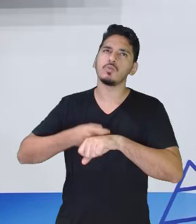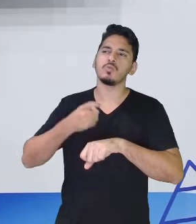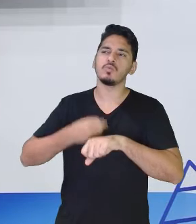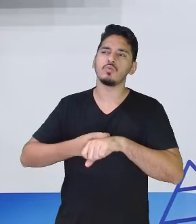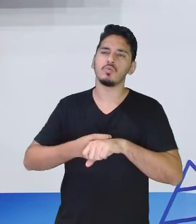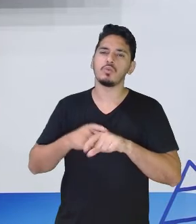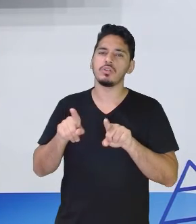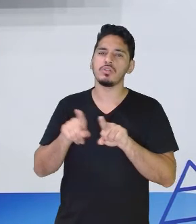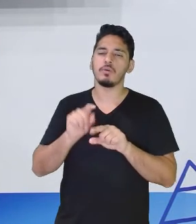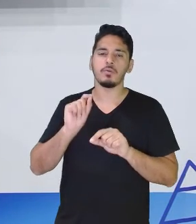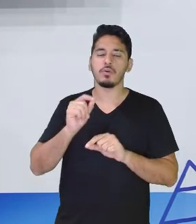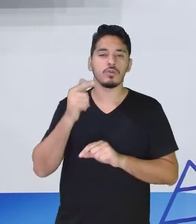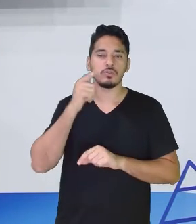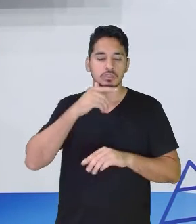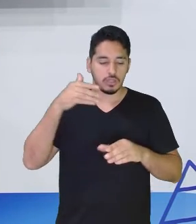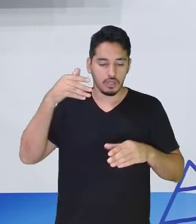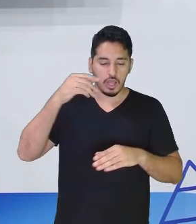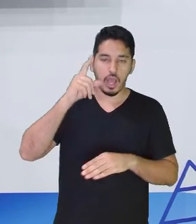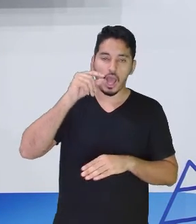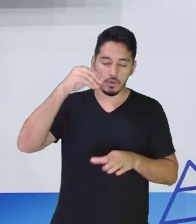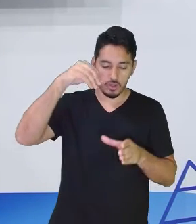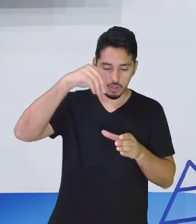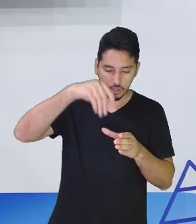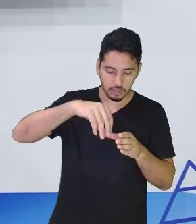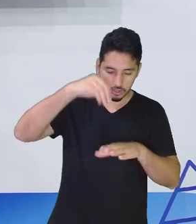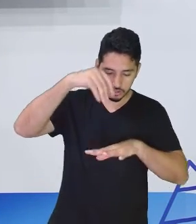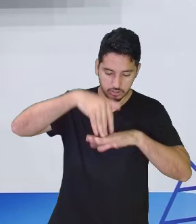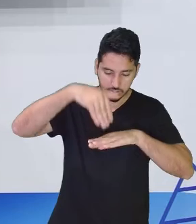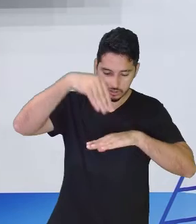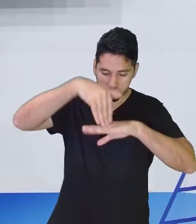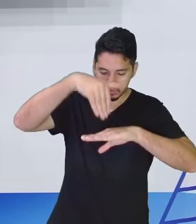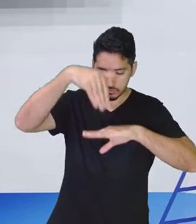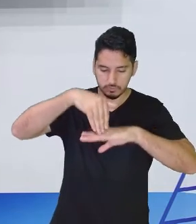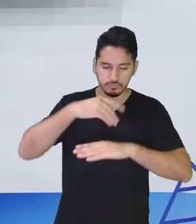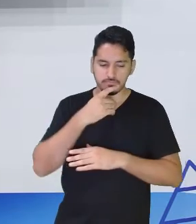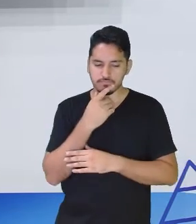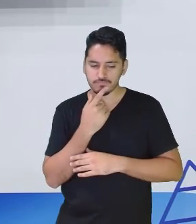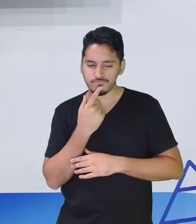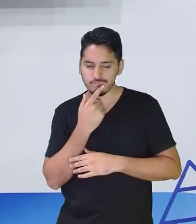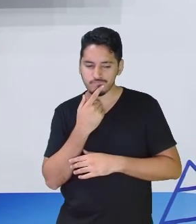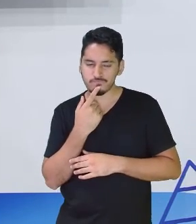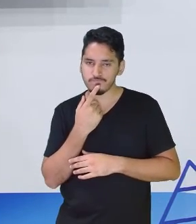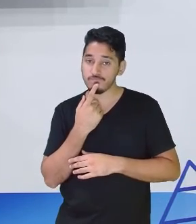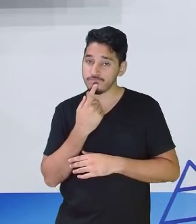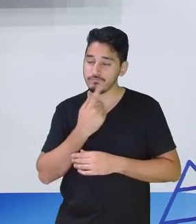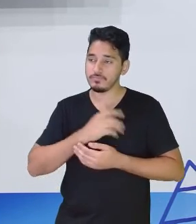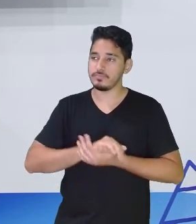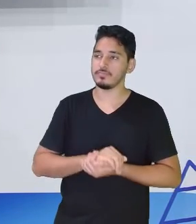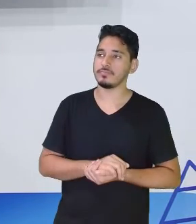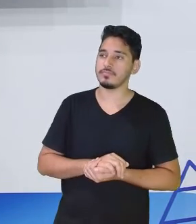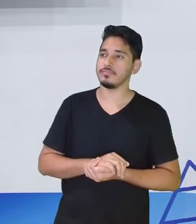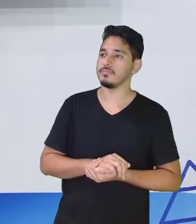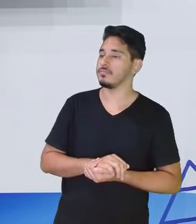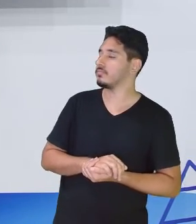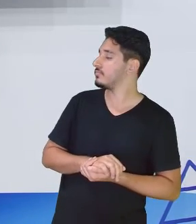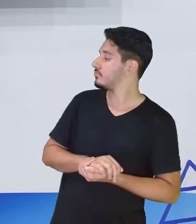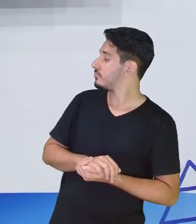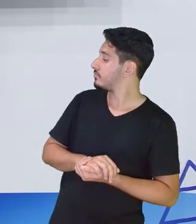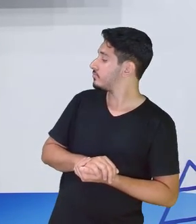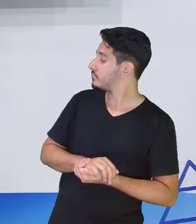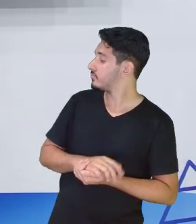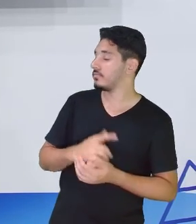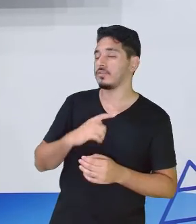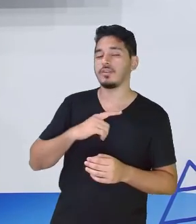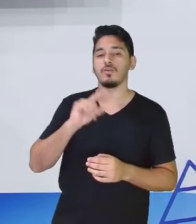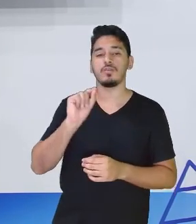também impermeável, aí o homem começa a armazenar. Mas vamos continuar. Aqui eu estou trazendo para vocês uma